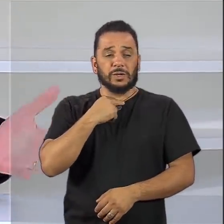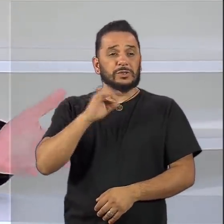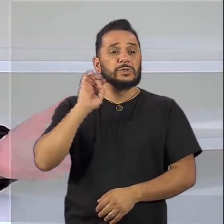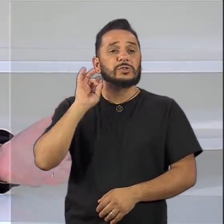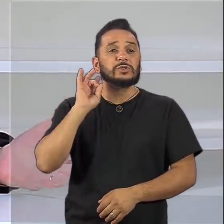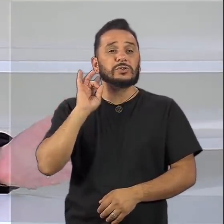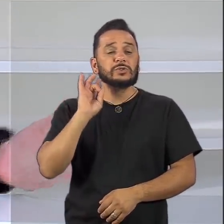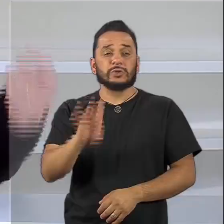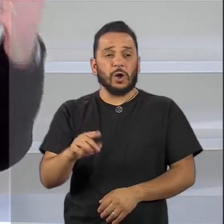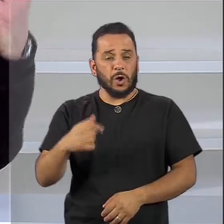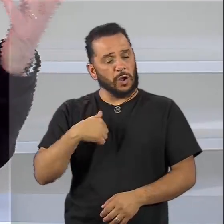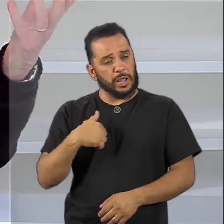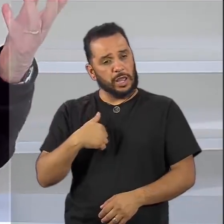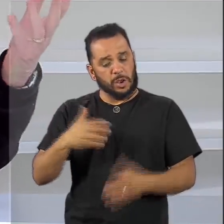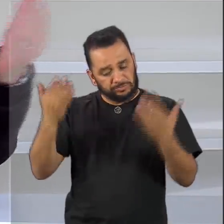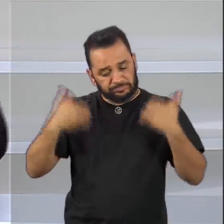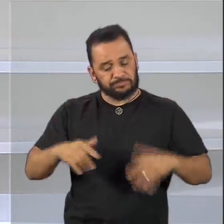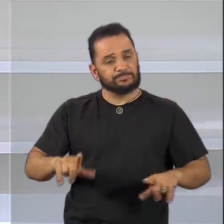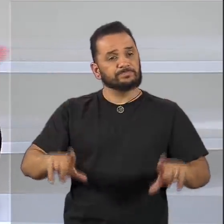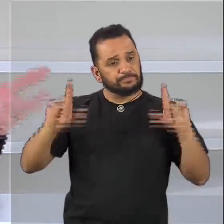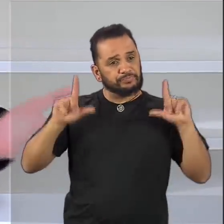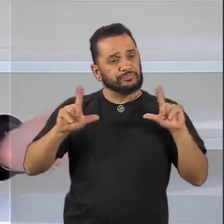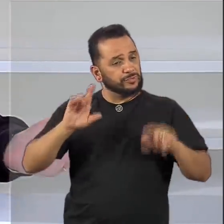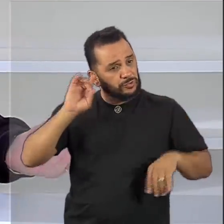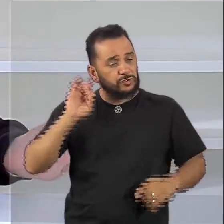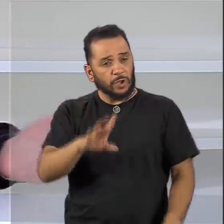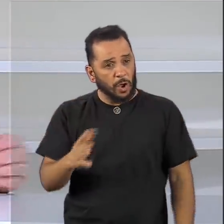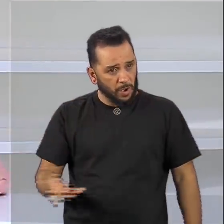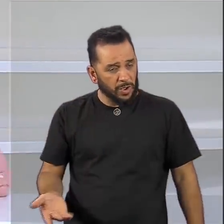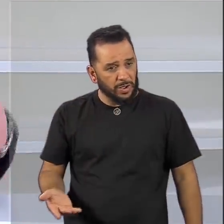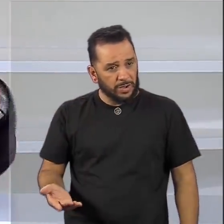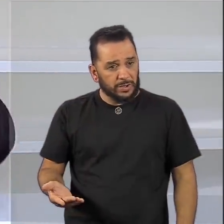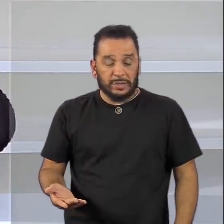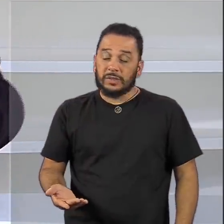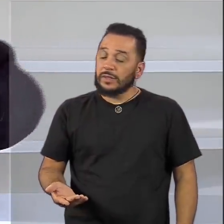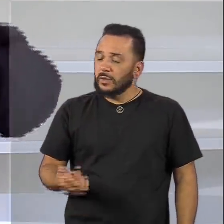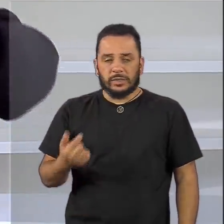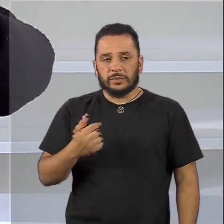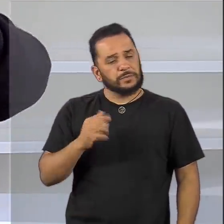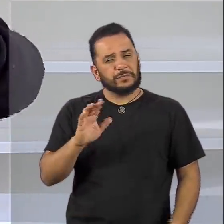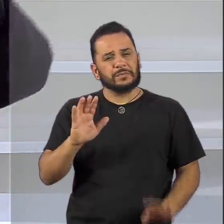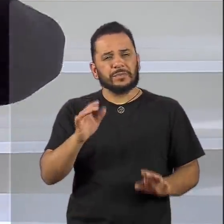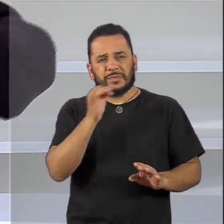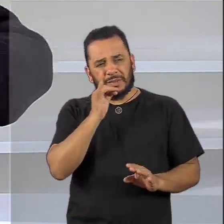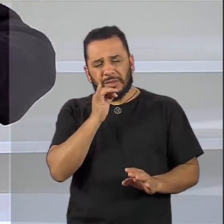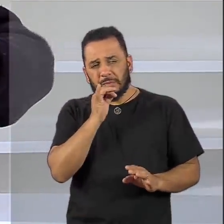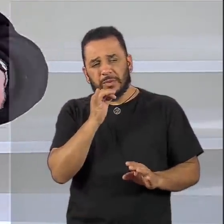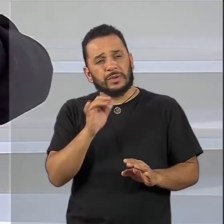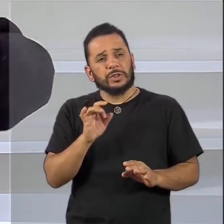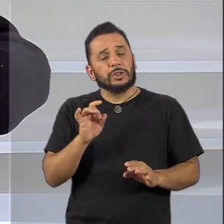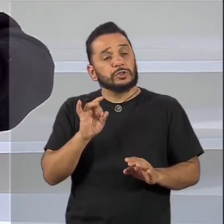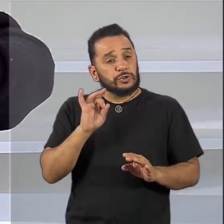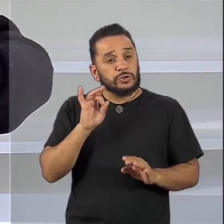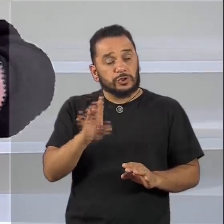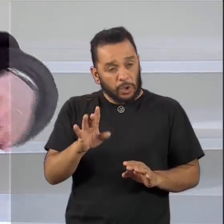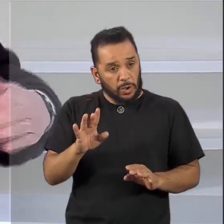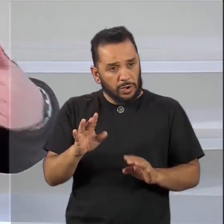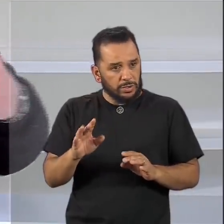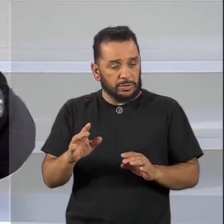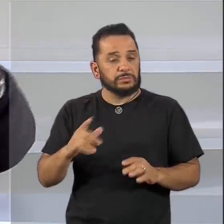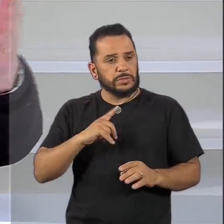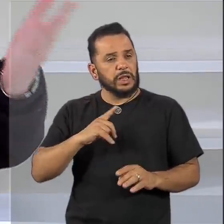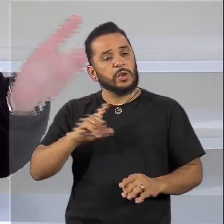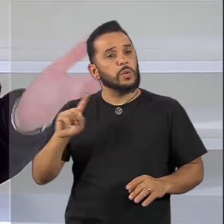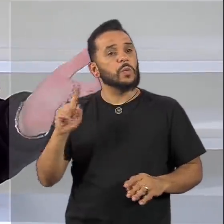de um caudilho desse porte, quanto mais uma palmeira que seria um candidato presidencial. Por isso que ele vai levar até o fim, ele só vai ter um candidato